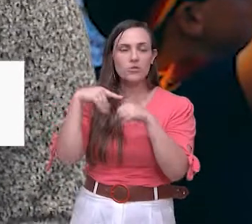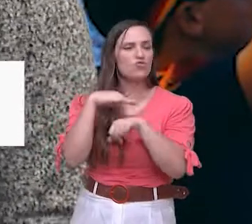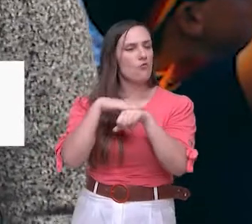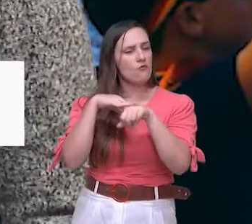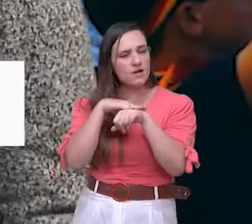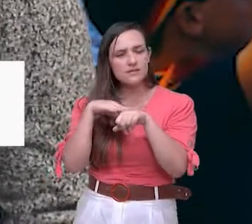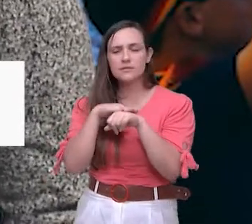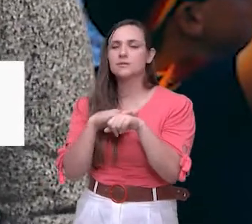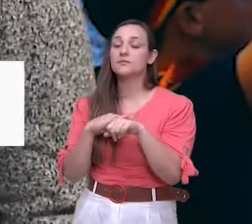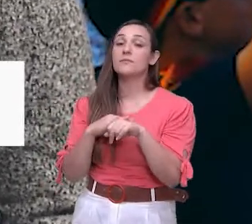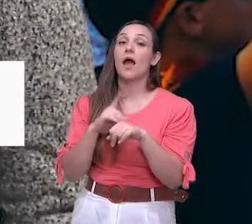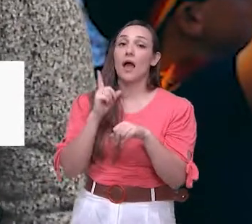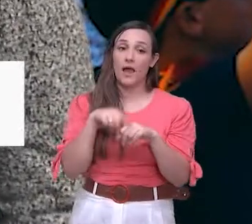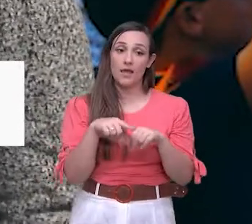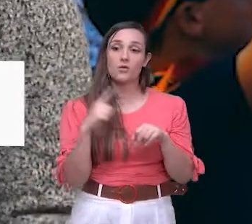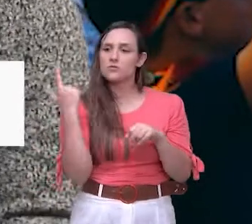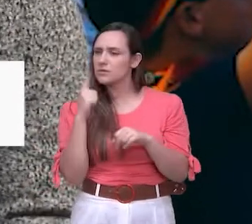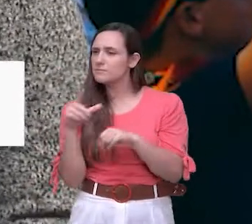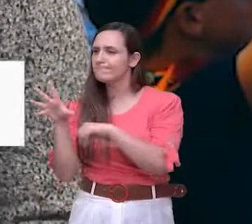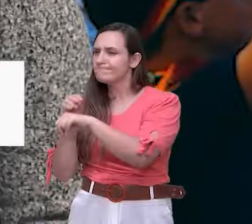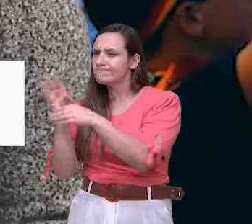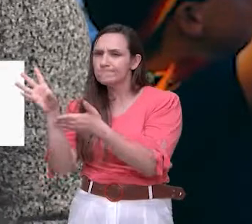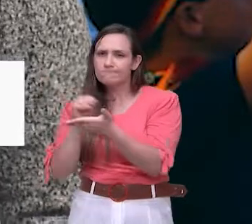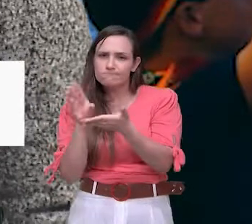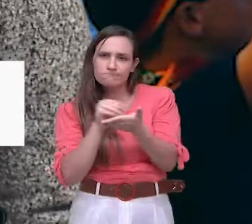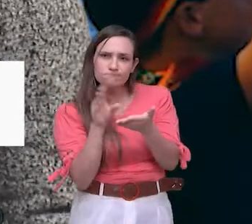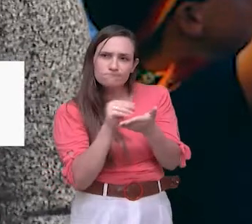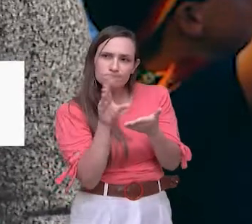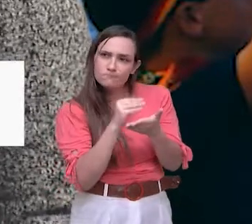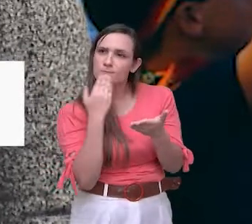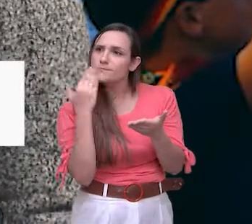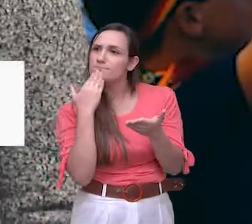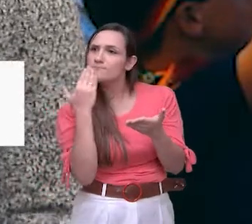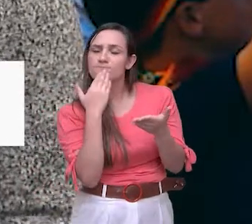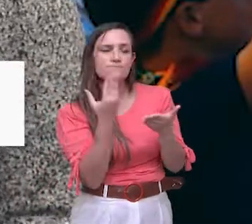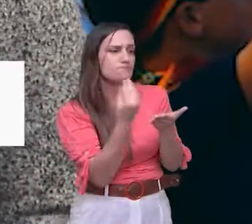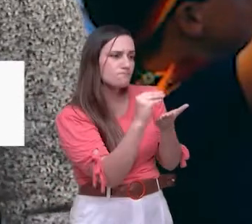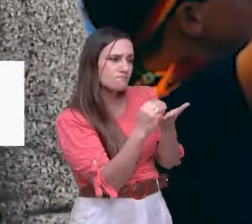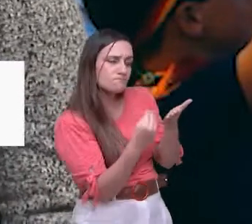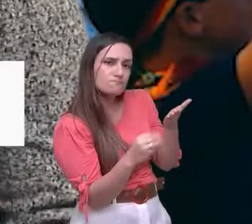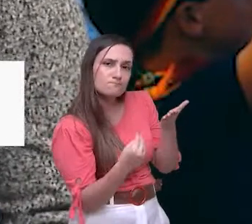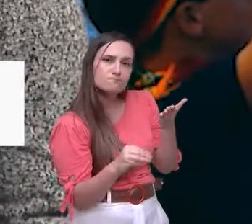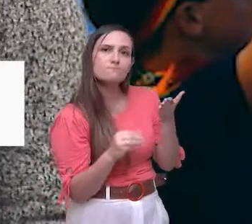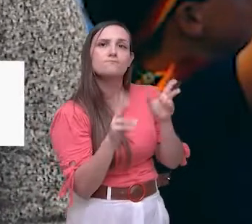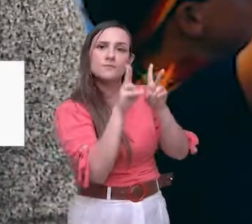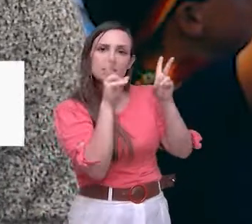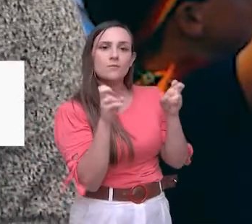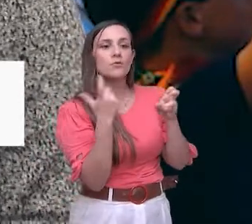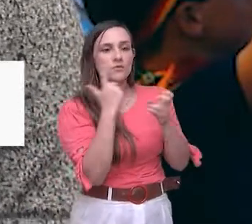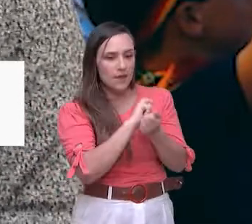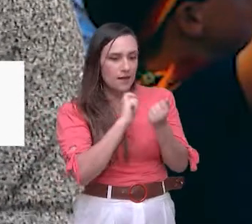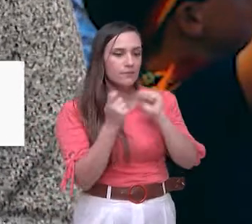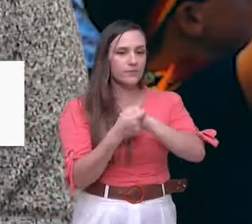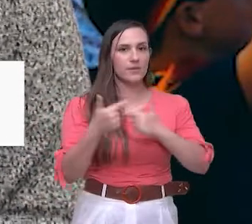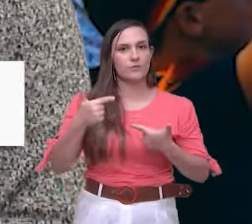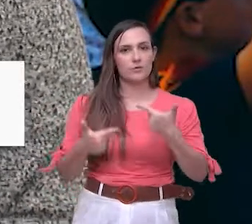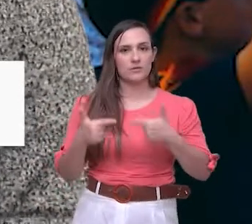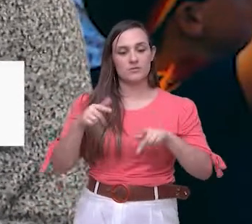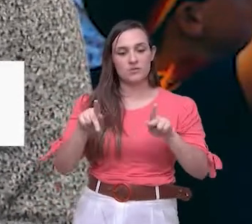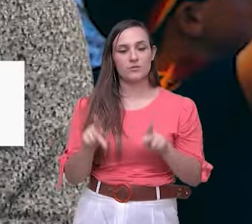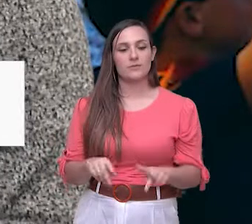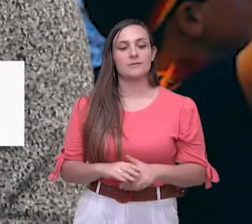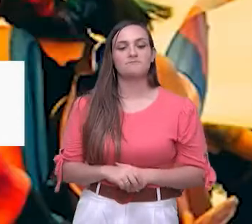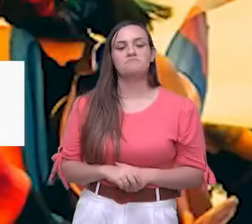os municípios e a partir daí nela nossa equipe técnica e trabalhando a alta e promovendo essas políticas